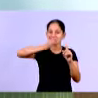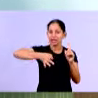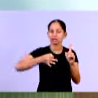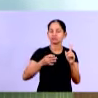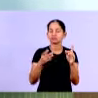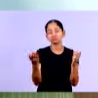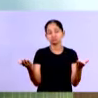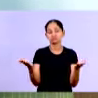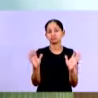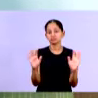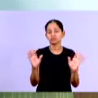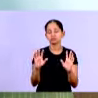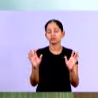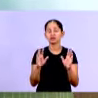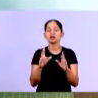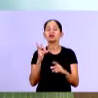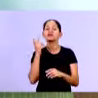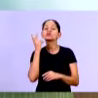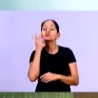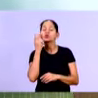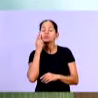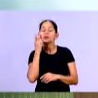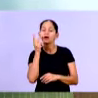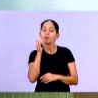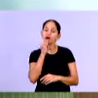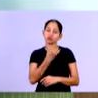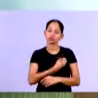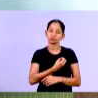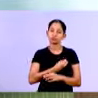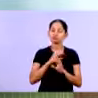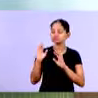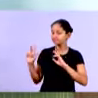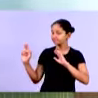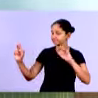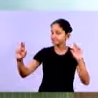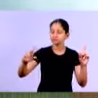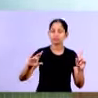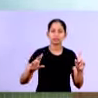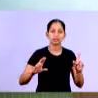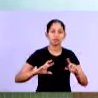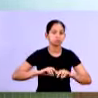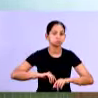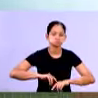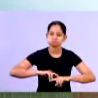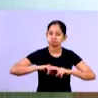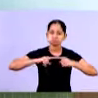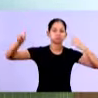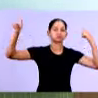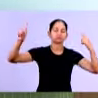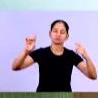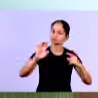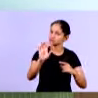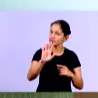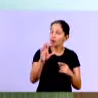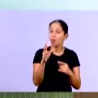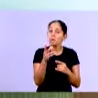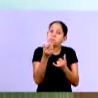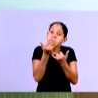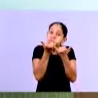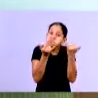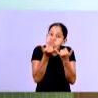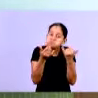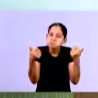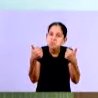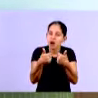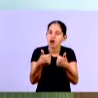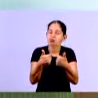vai chegar. Então vai gerar números diferentes, mas também não vai gerar números muito diferentes. Vão gerar números próximos,